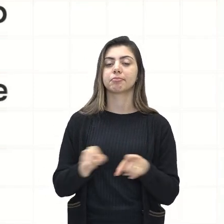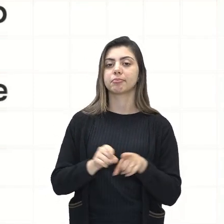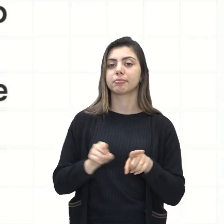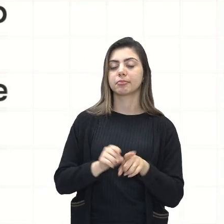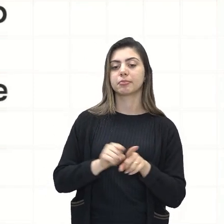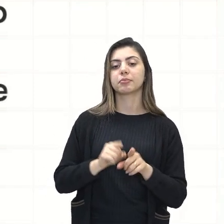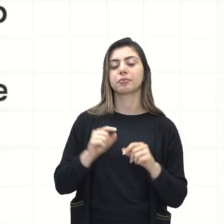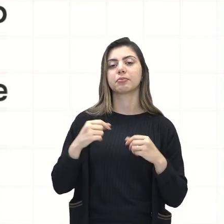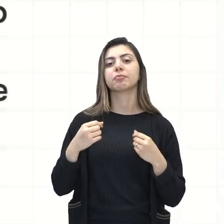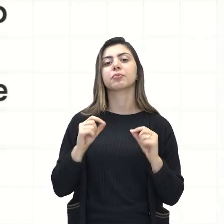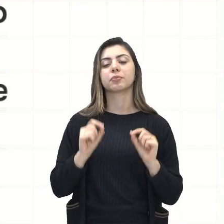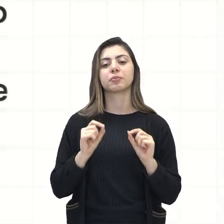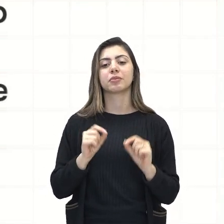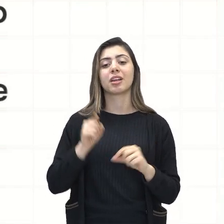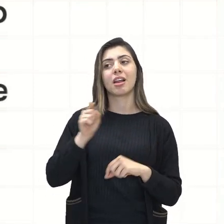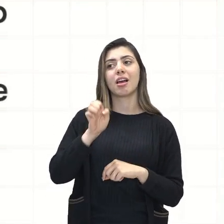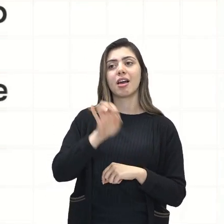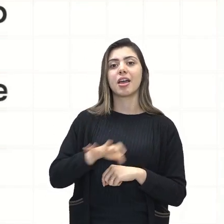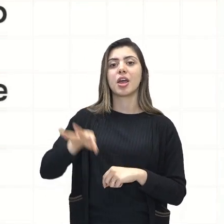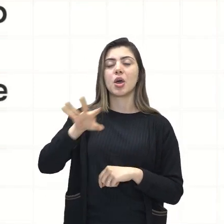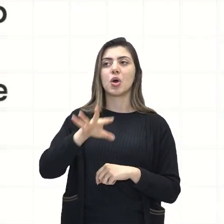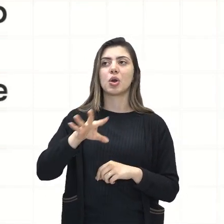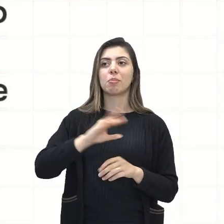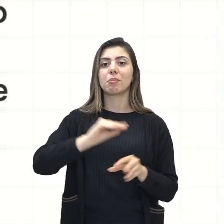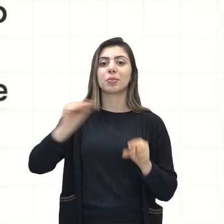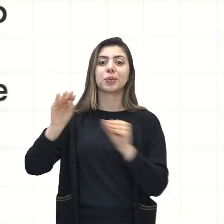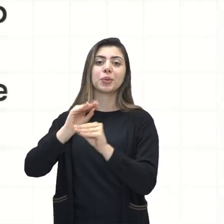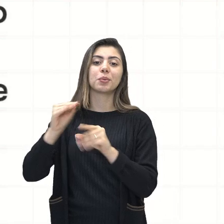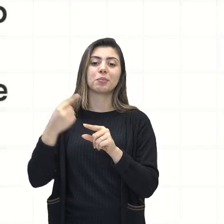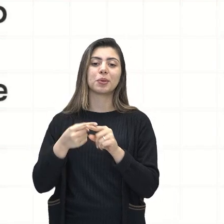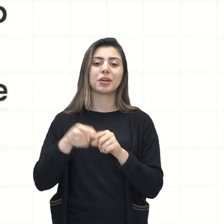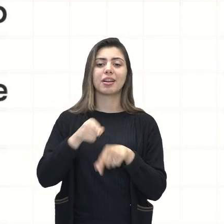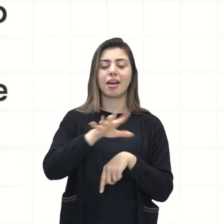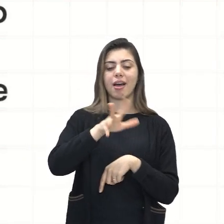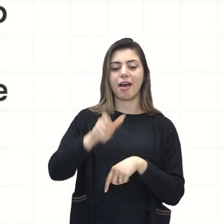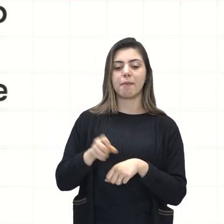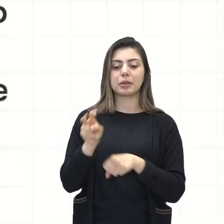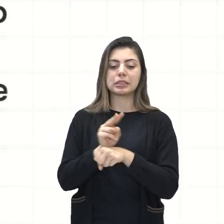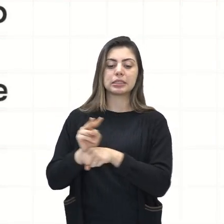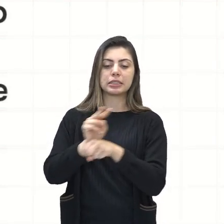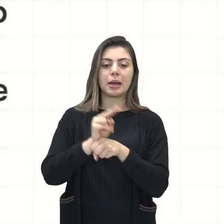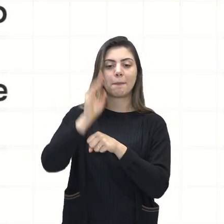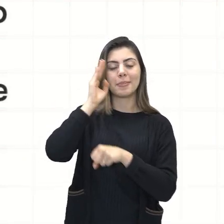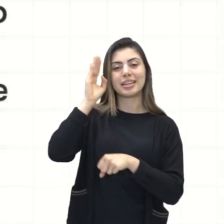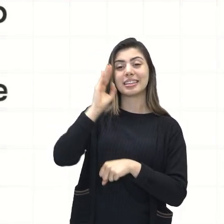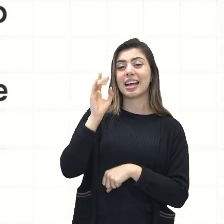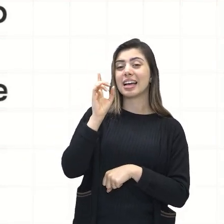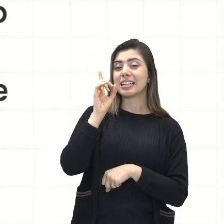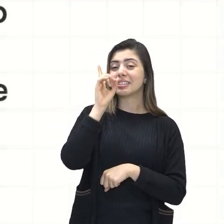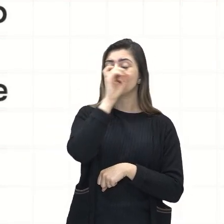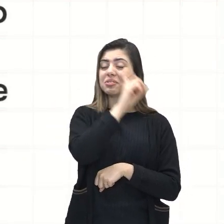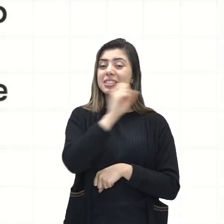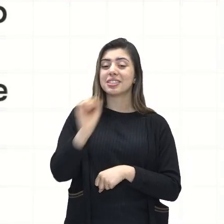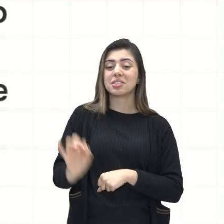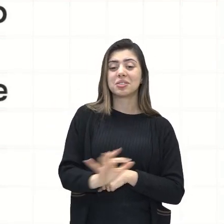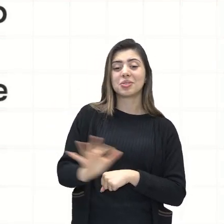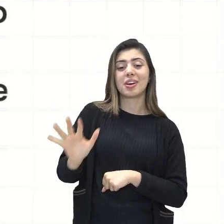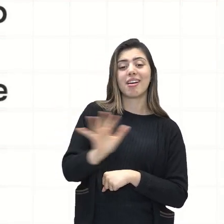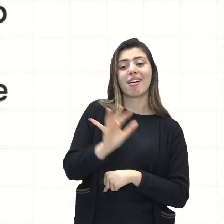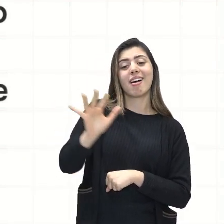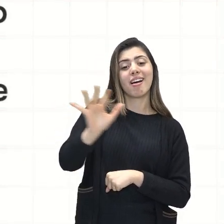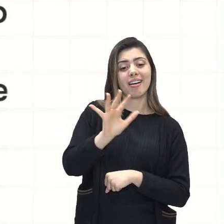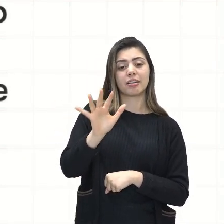porque ficou muito caro manter a administração e a segurança militar dessas colônias. Tornou-se muito oneroso e os